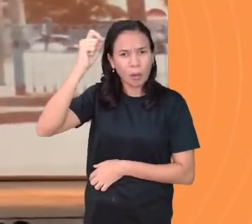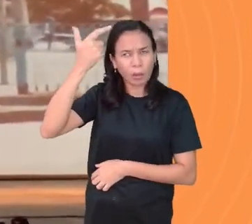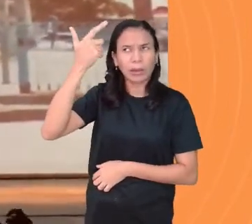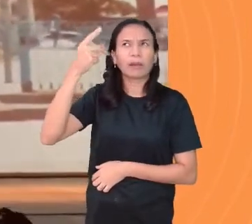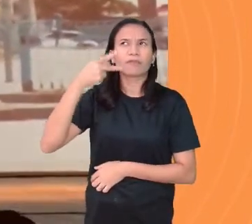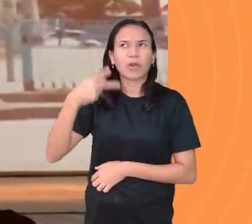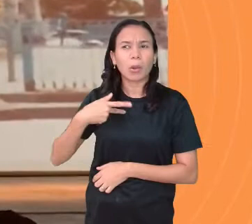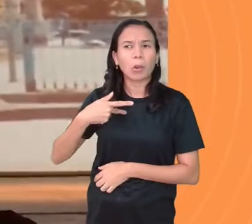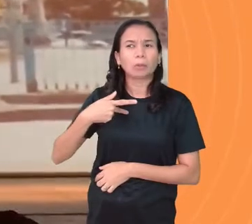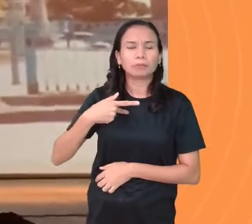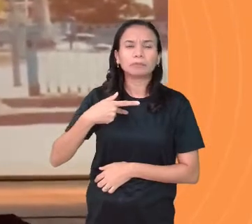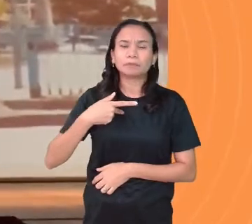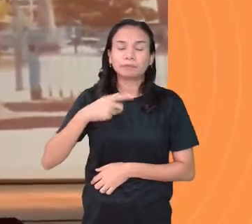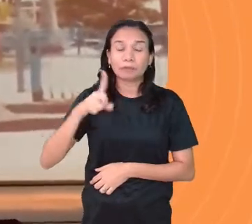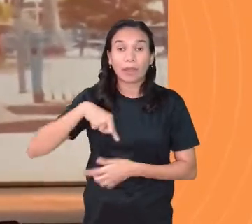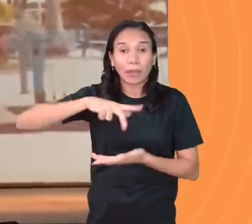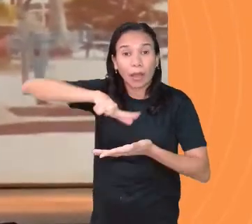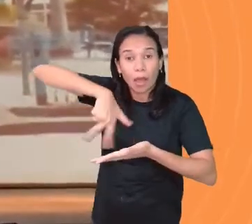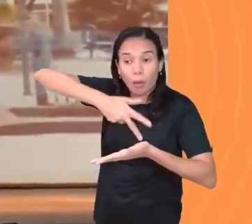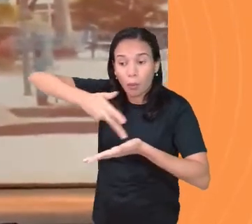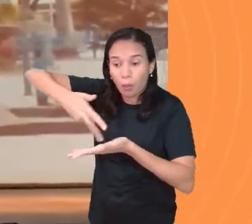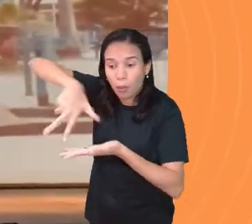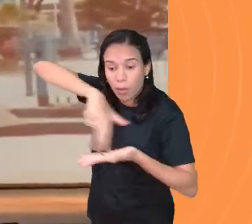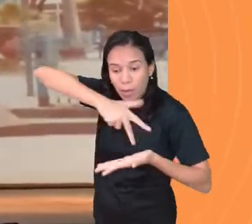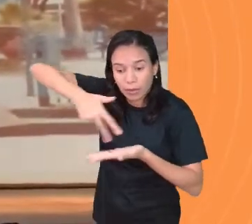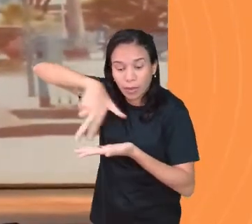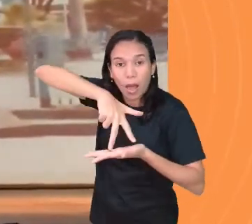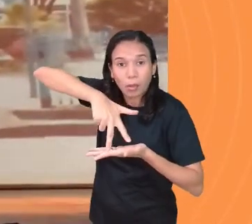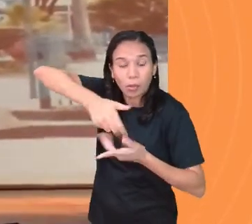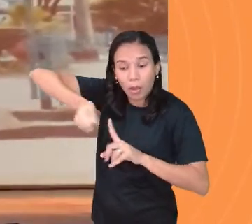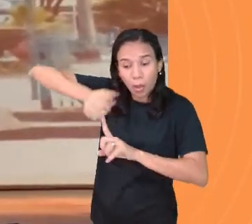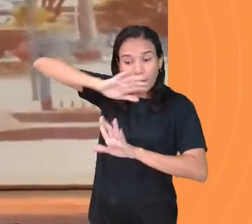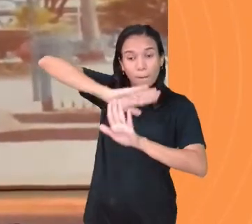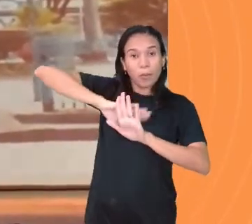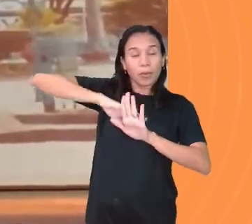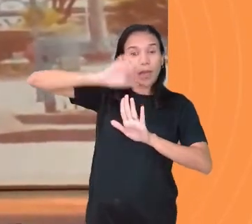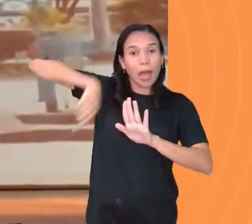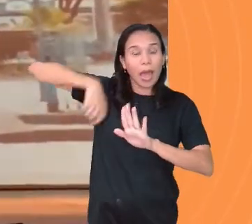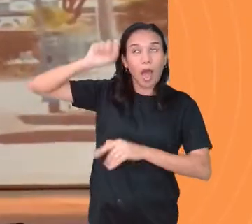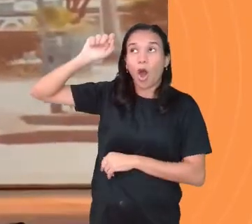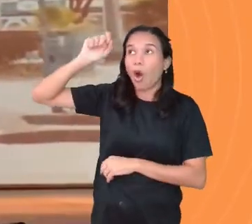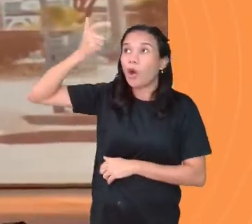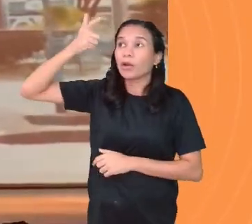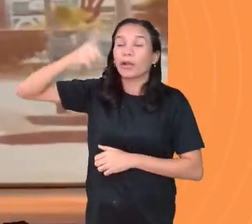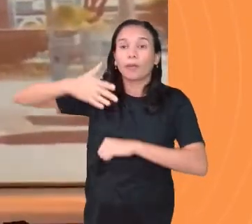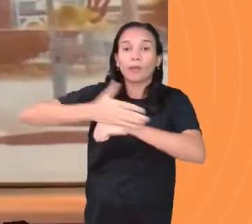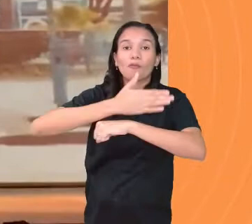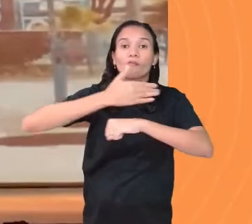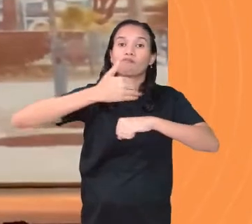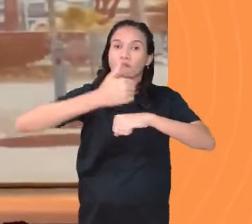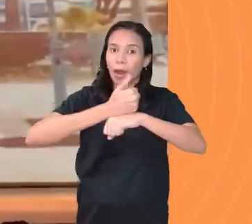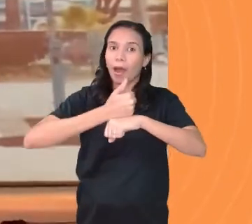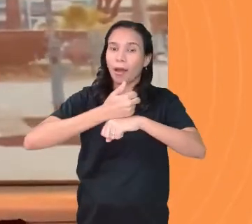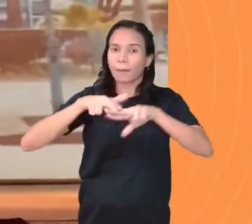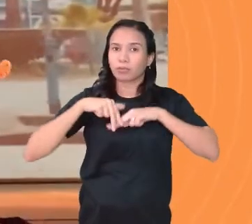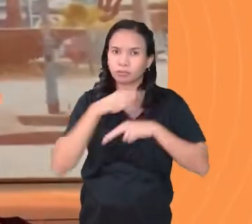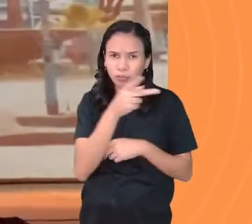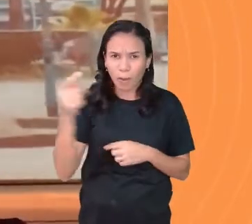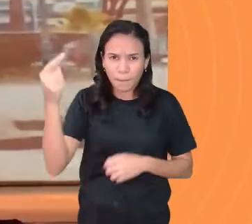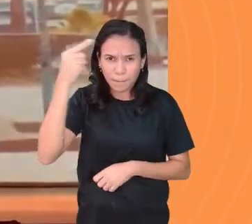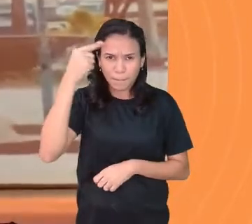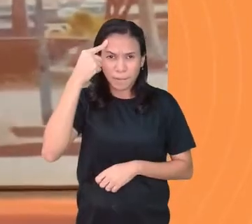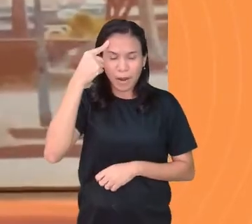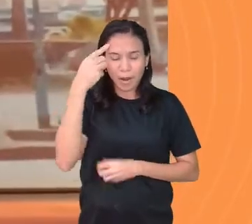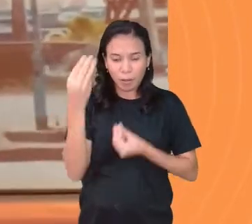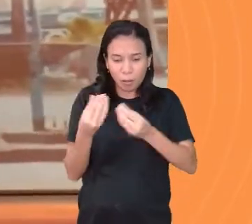falou. E aí ele tá dançando na frente de Olinda, no que parece ser uma praça, minha gente. E eu quero que vocês pensem